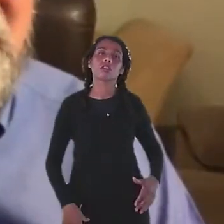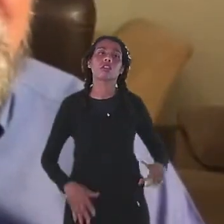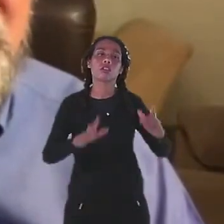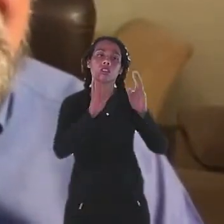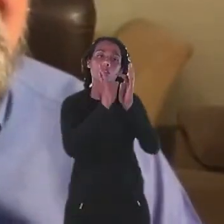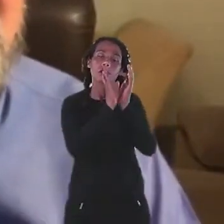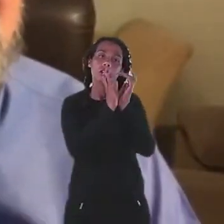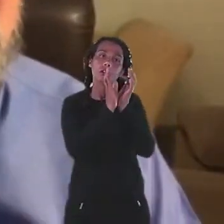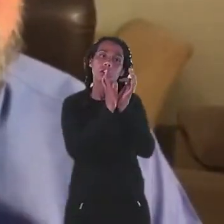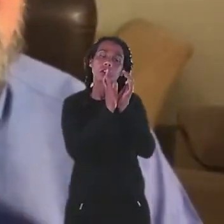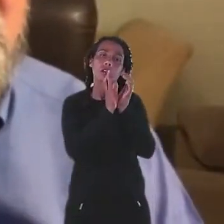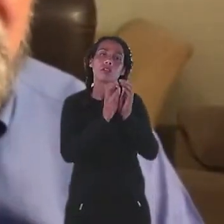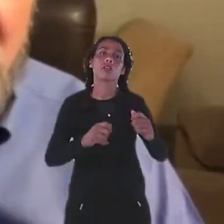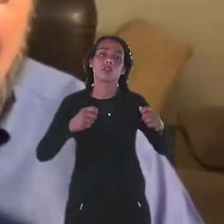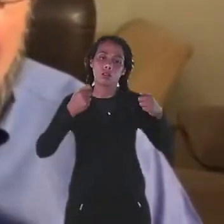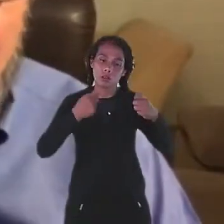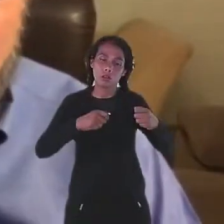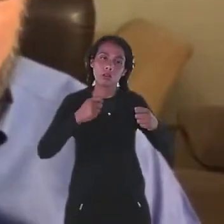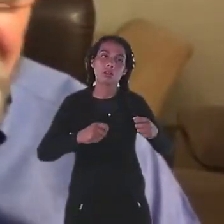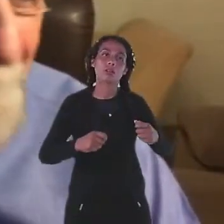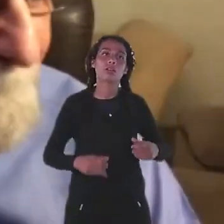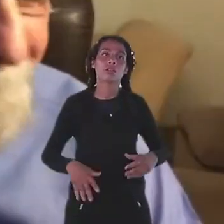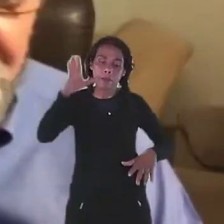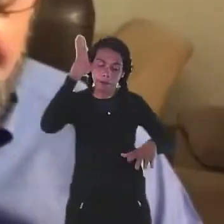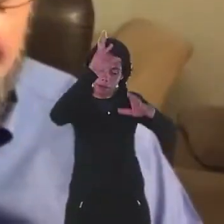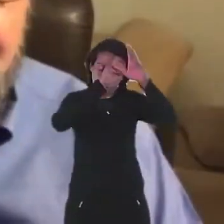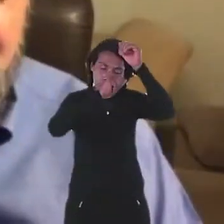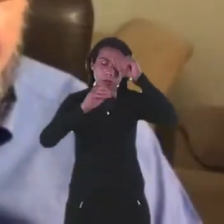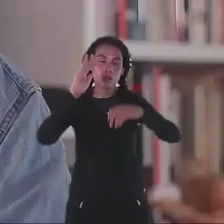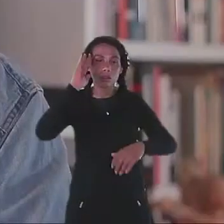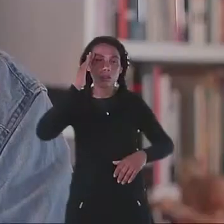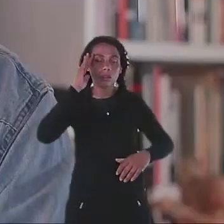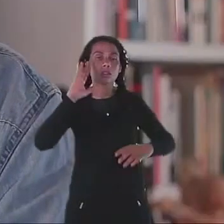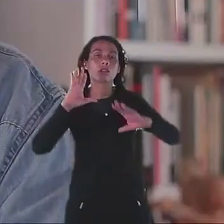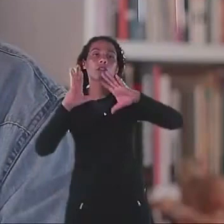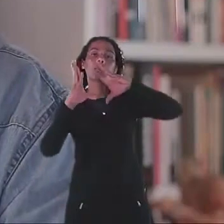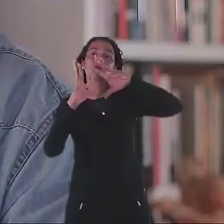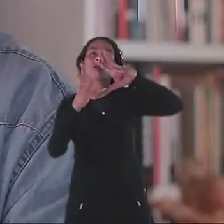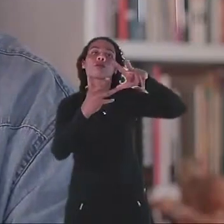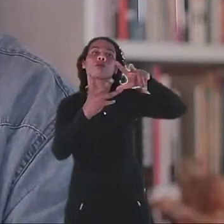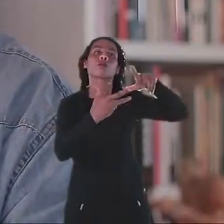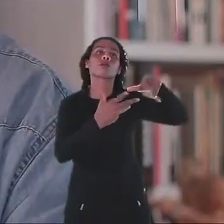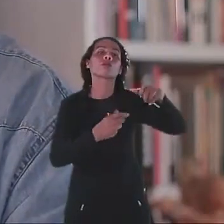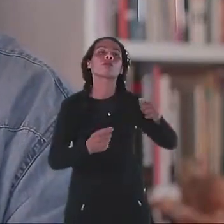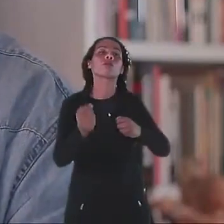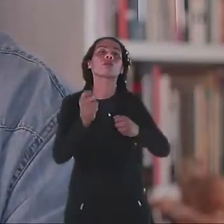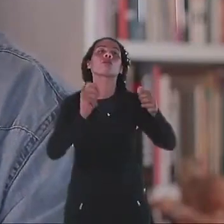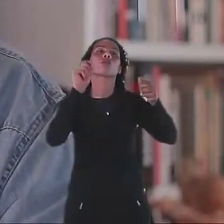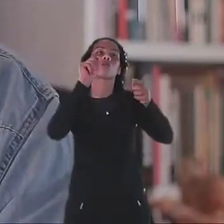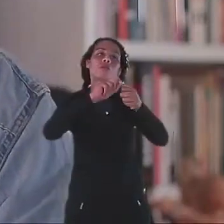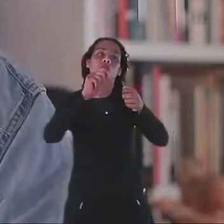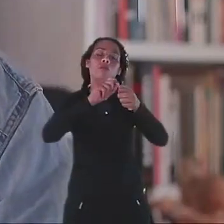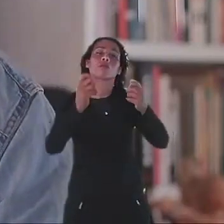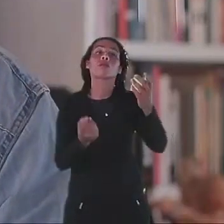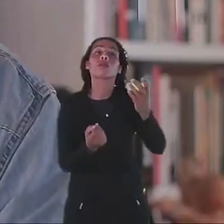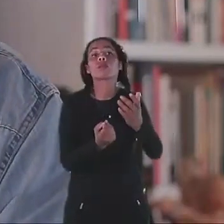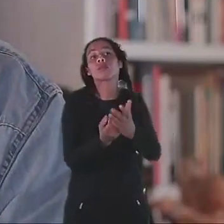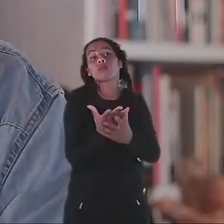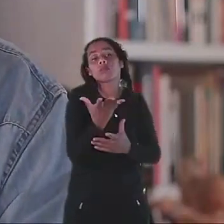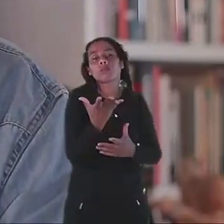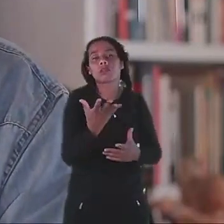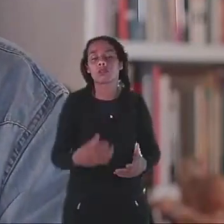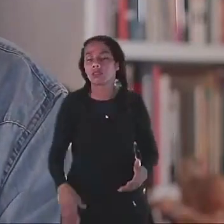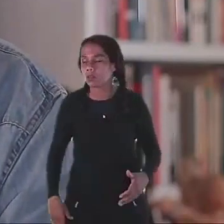Está explicado como você viu lá, Afonso. Bem, vamos lá, vamos piorando as nossas